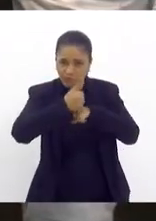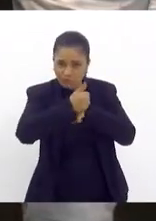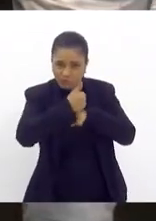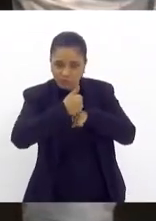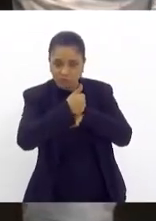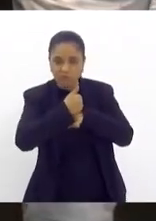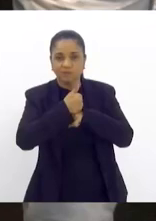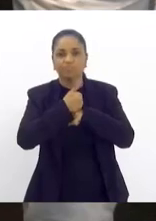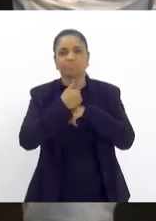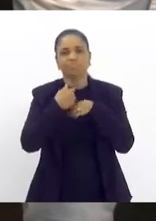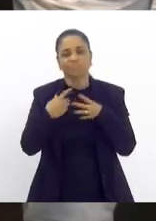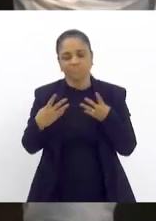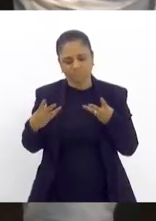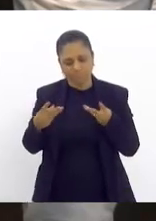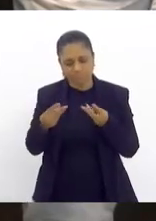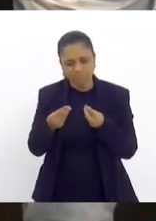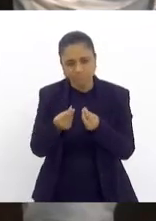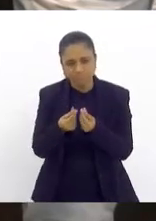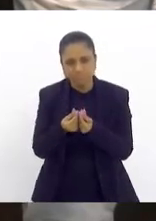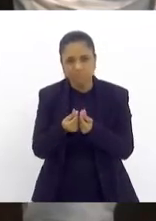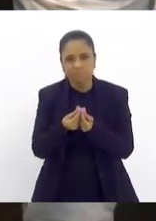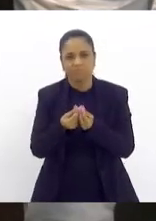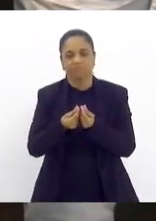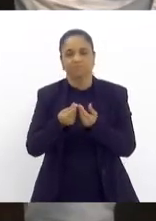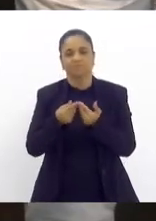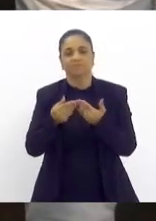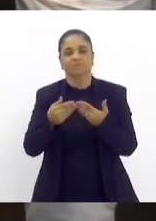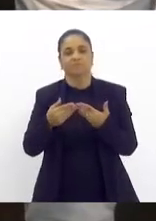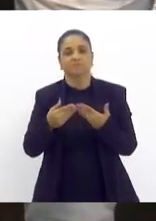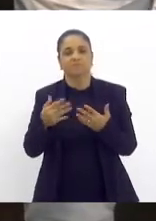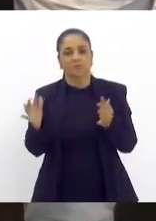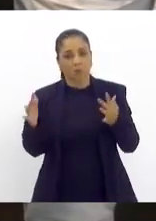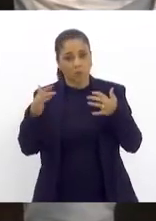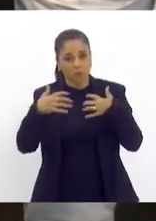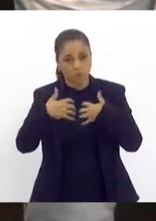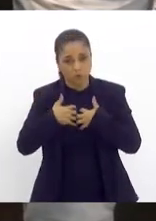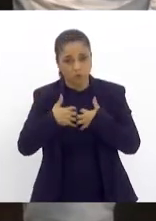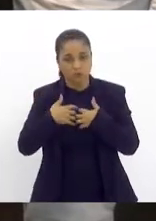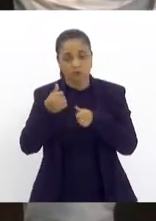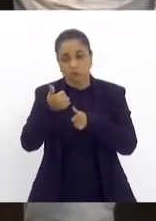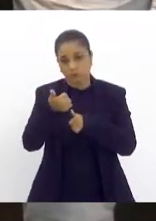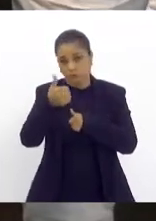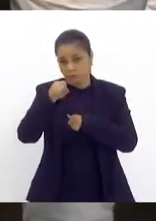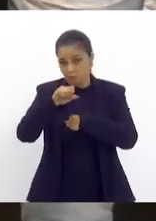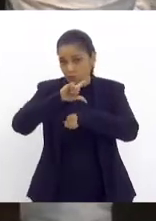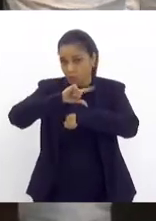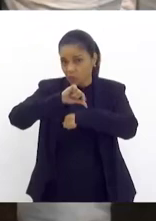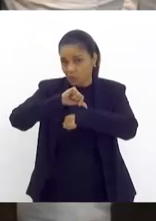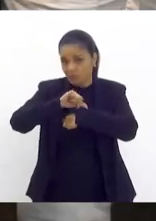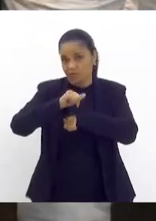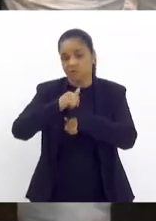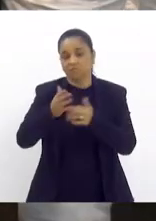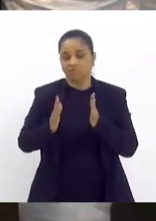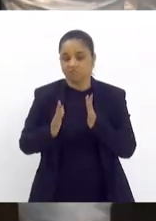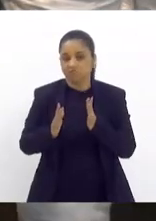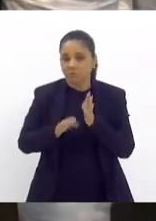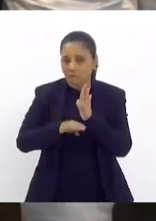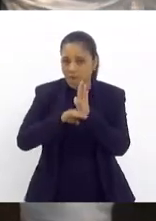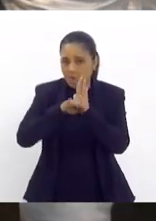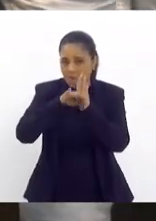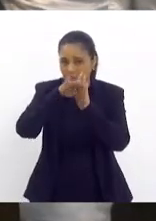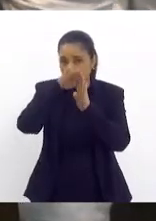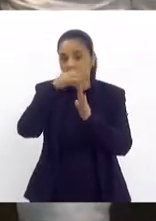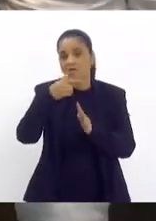esta causa. Às 18 horas, no auditório, no 21º andar, essa